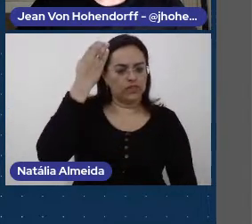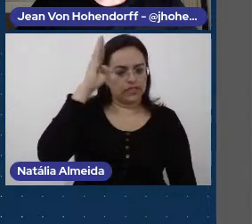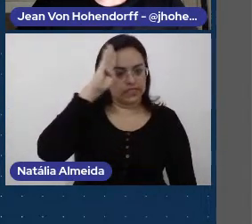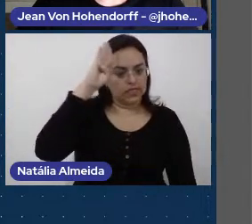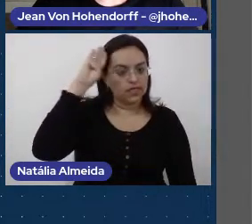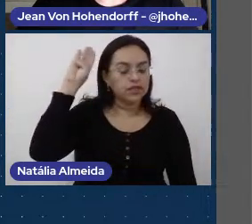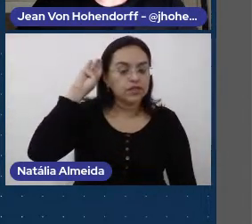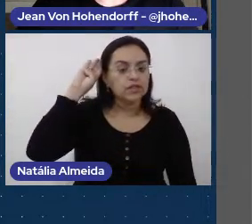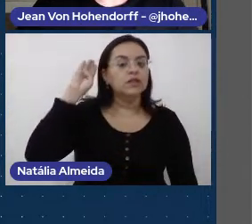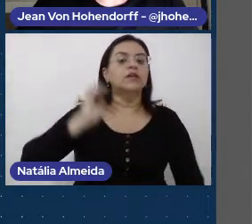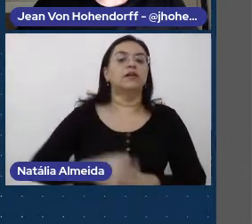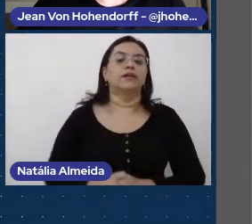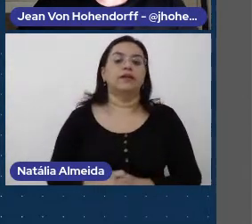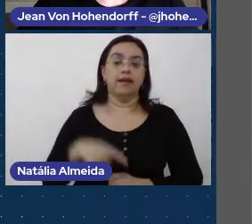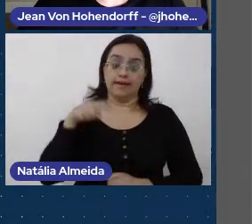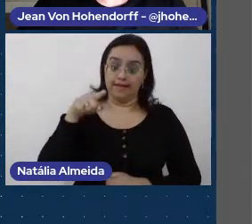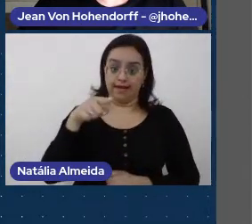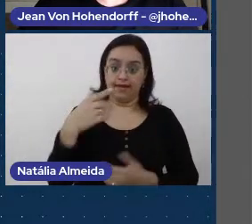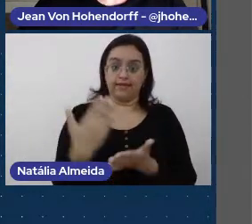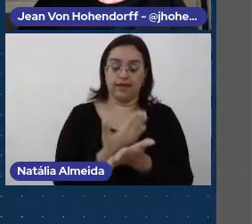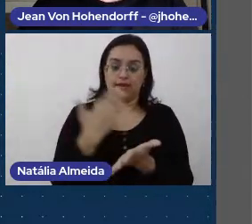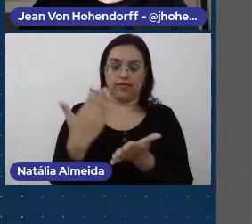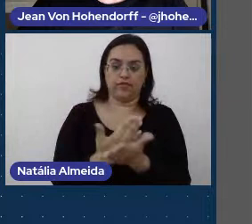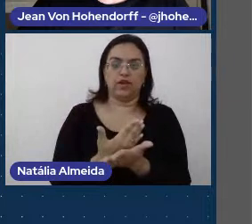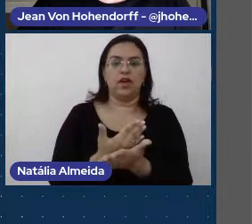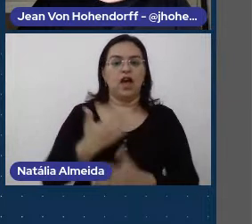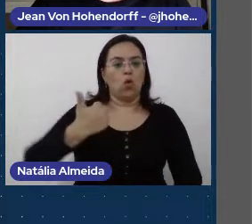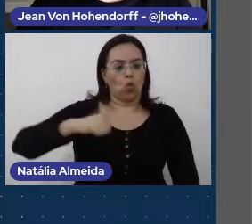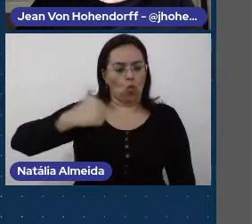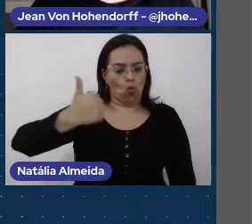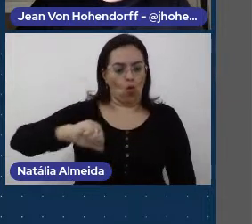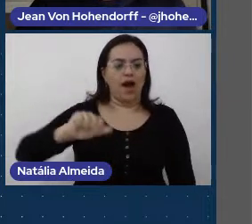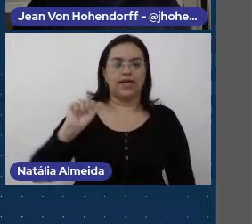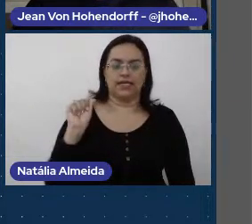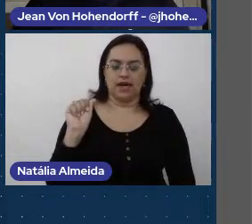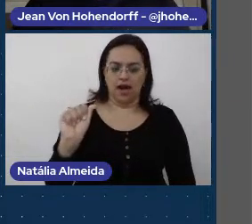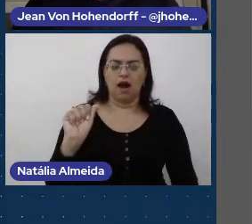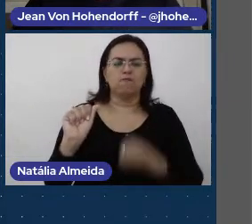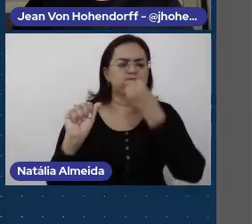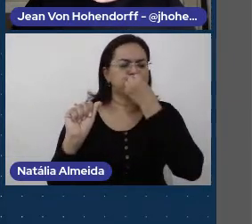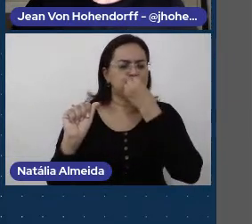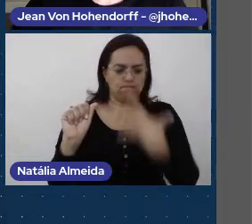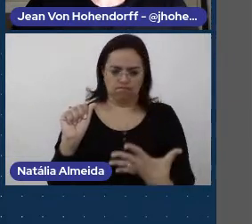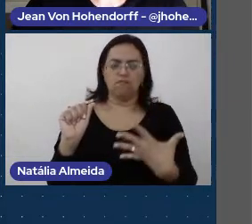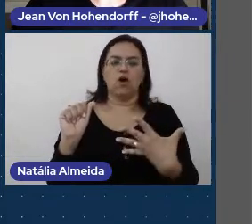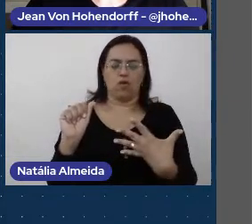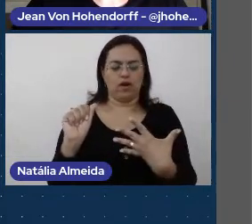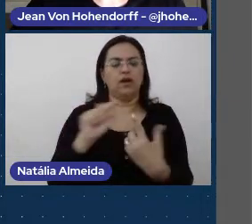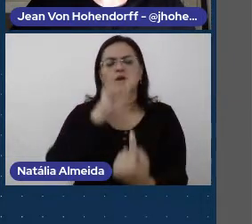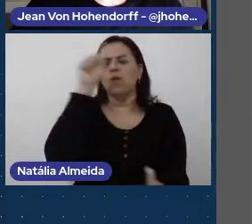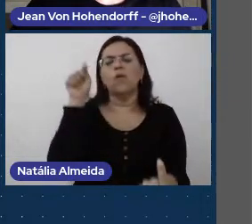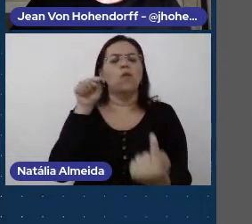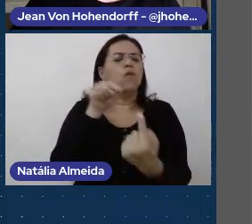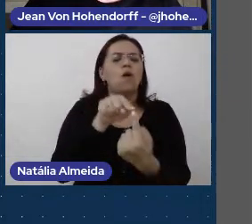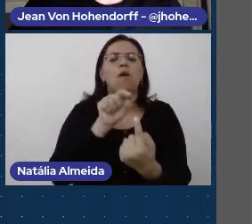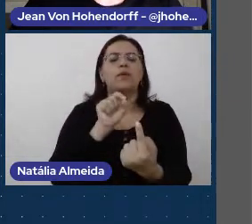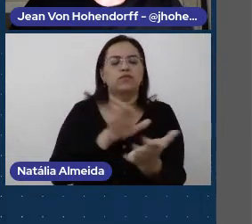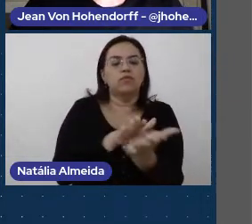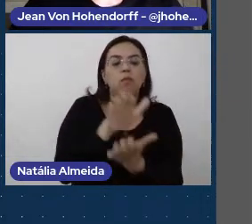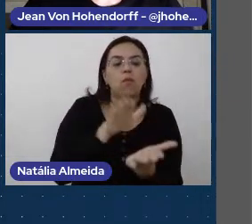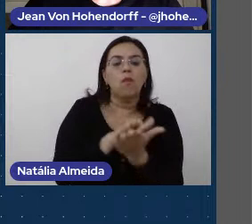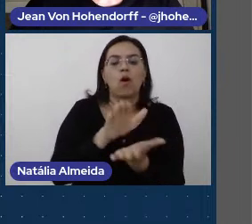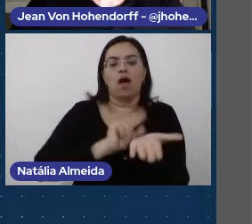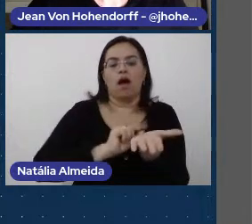Estudo, ela é uma revista Qualizar, então muito boa, que visa publicar artigos provenientes de